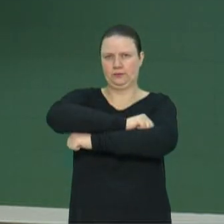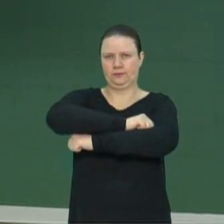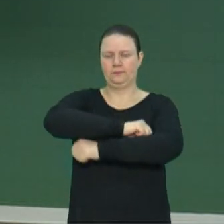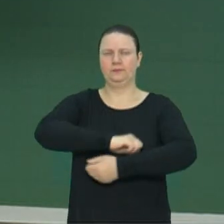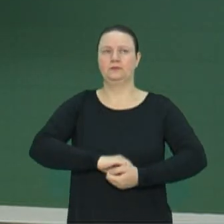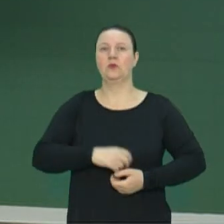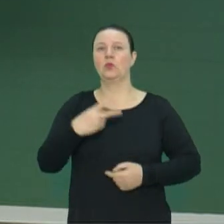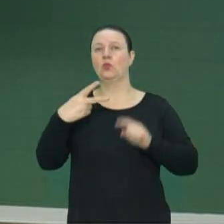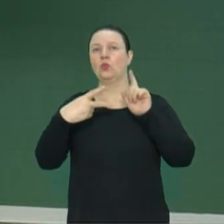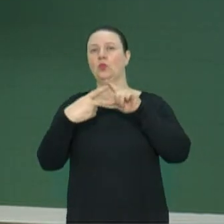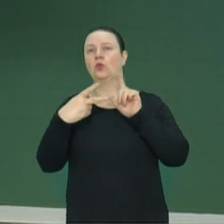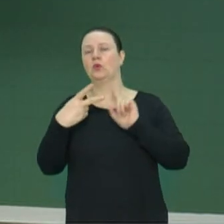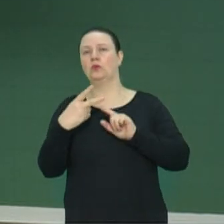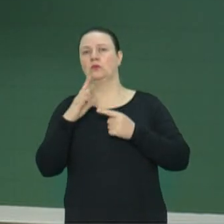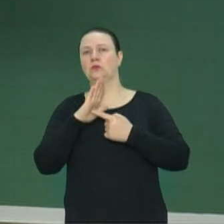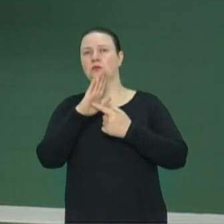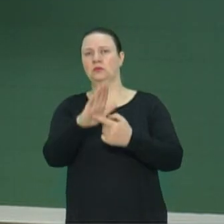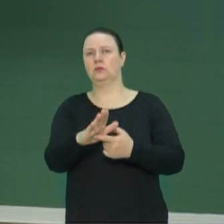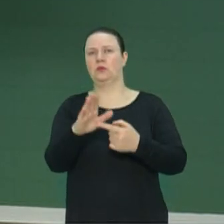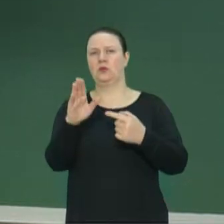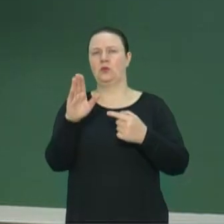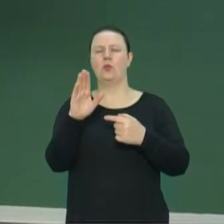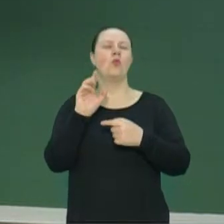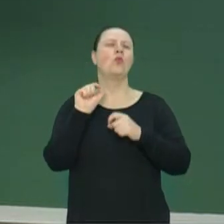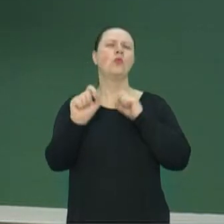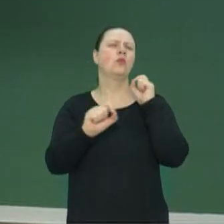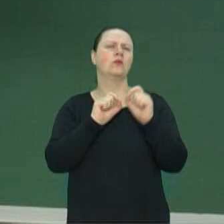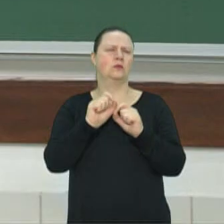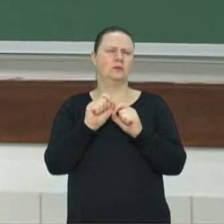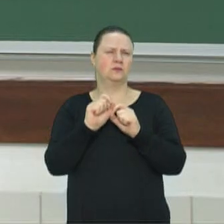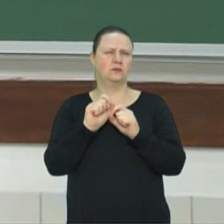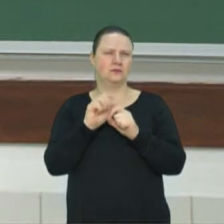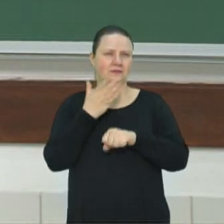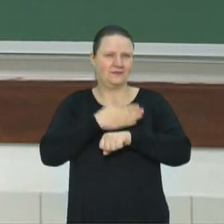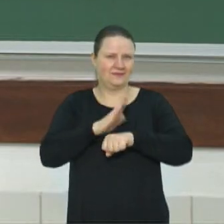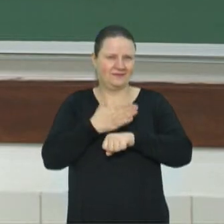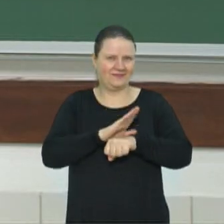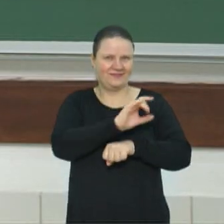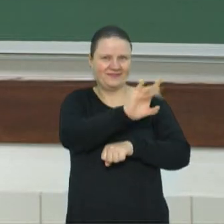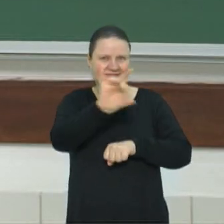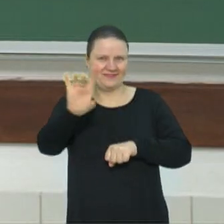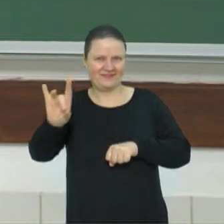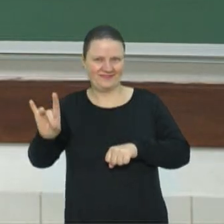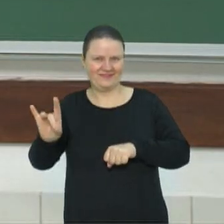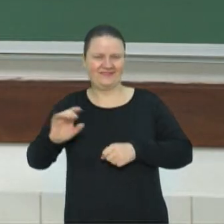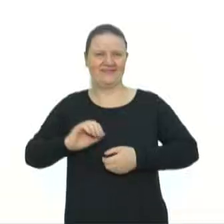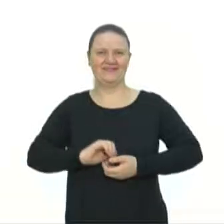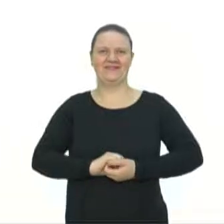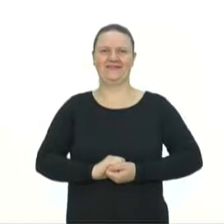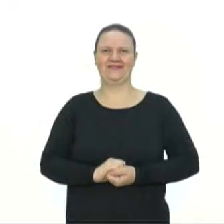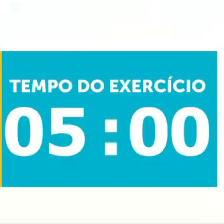duas opções apresenta para nós um pronome demonstrativo? Já voltamos com a resposta correta.